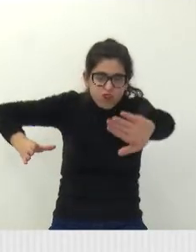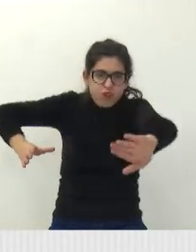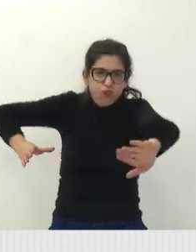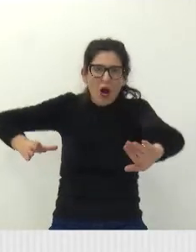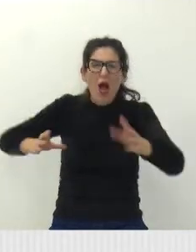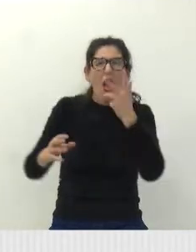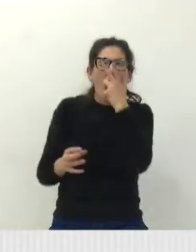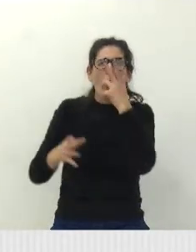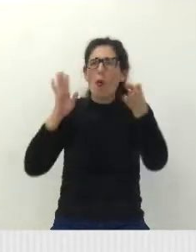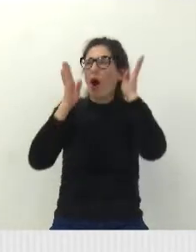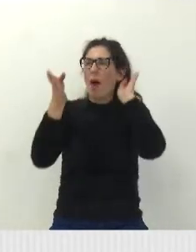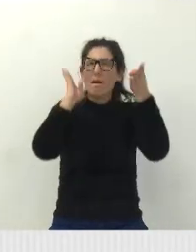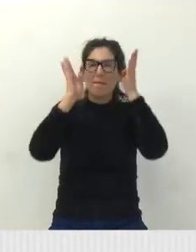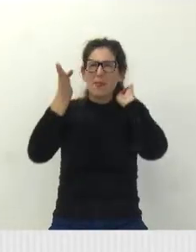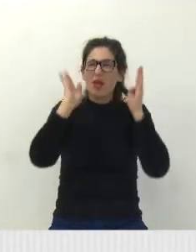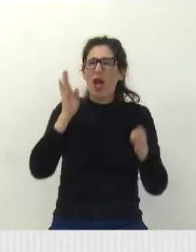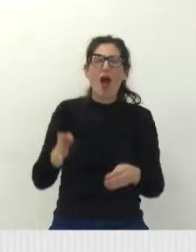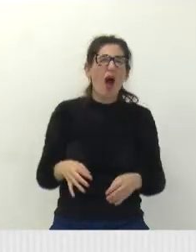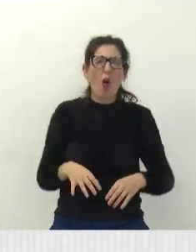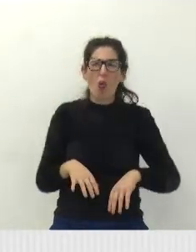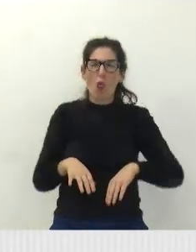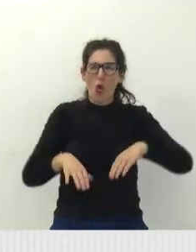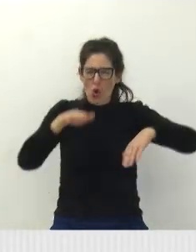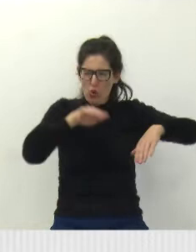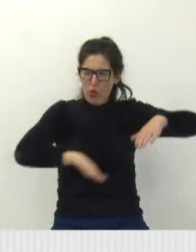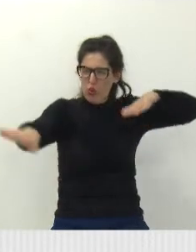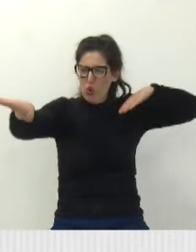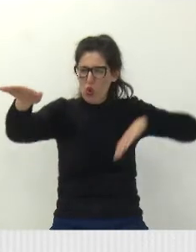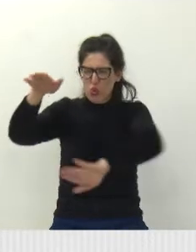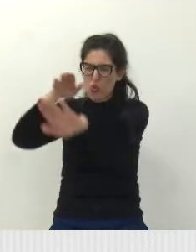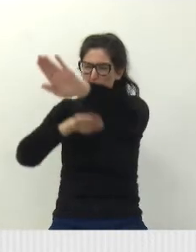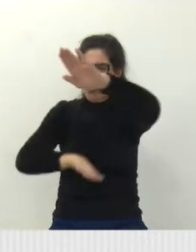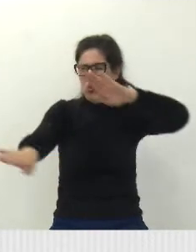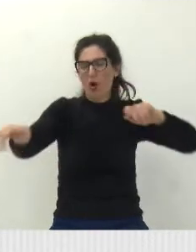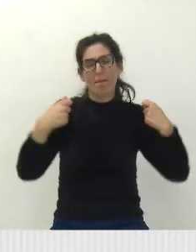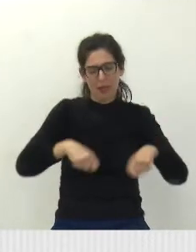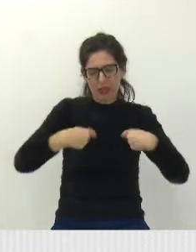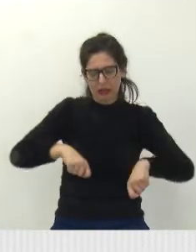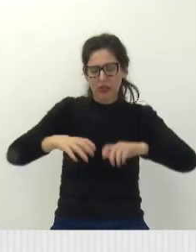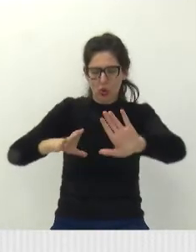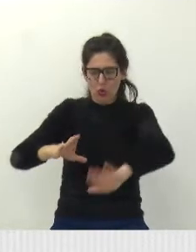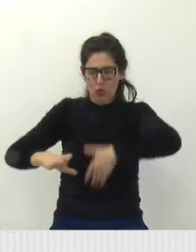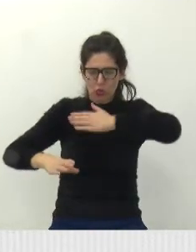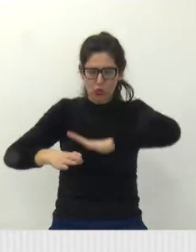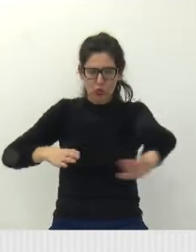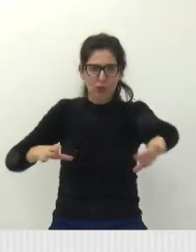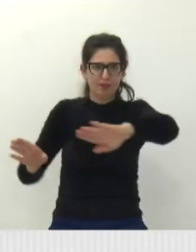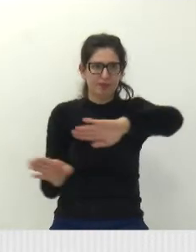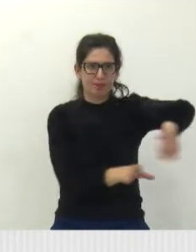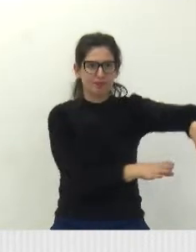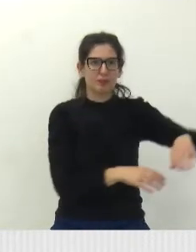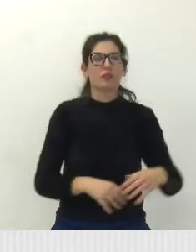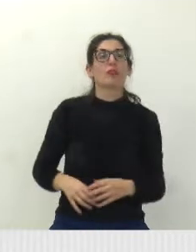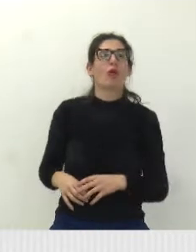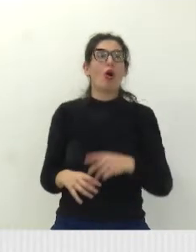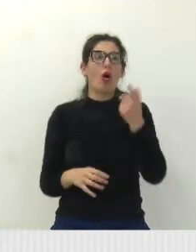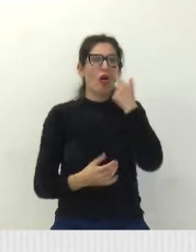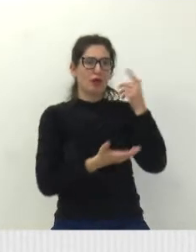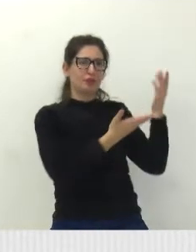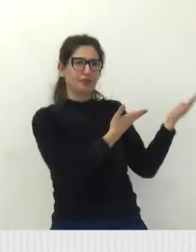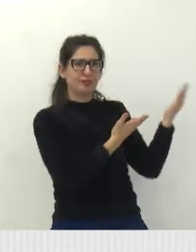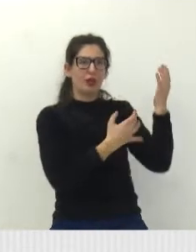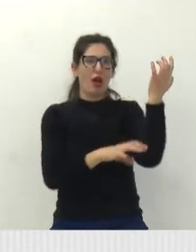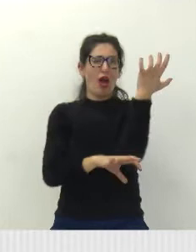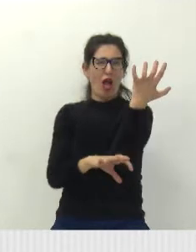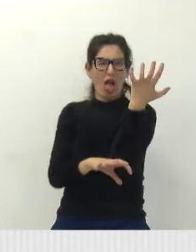aí de caminhões, né? E acaba aí estragando o asfalto. Próximo. Essa árvore é quase encostando no chão, né? Então nós solicitamos